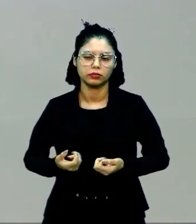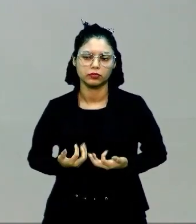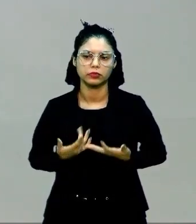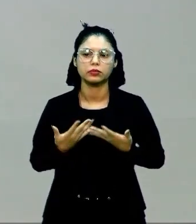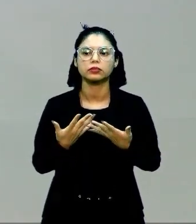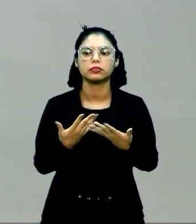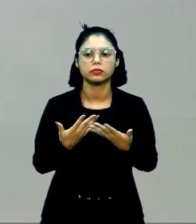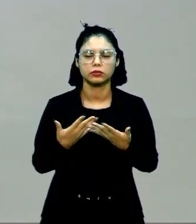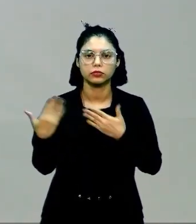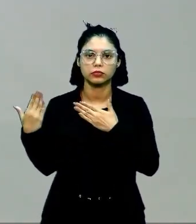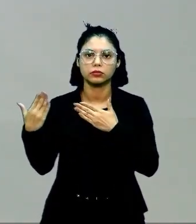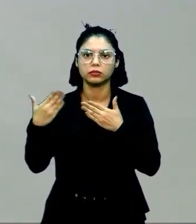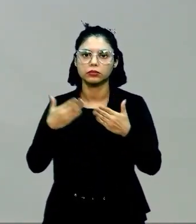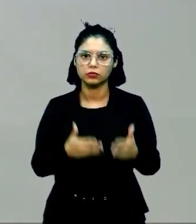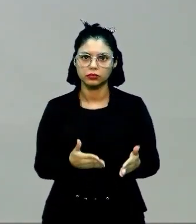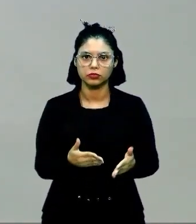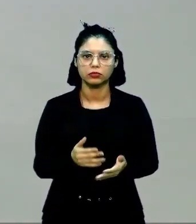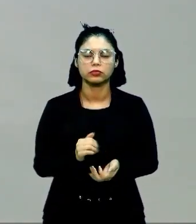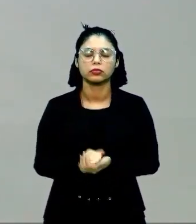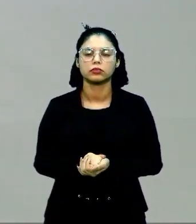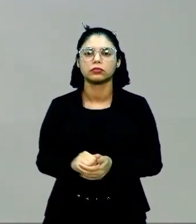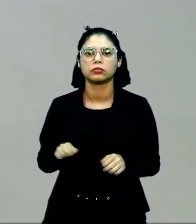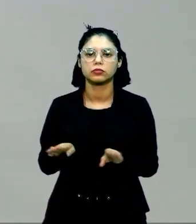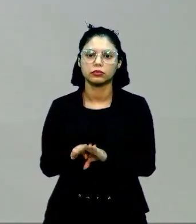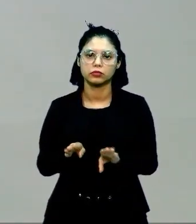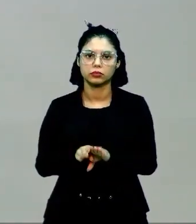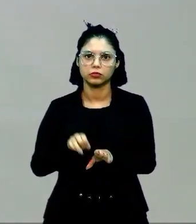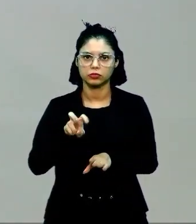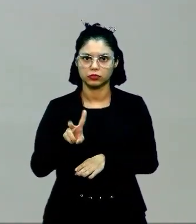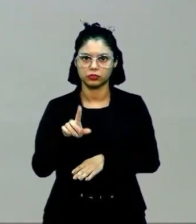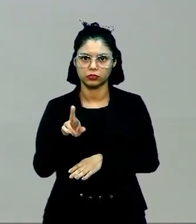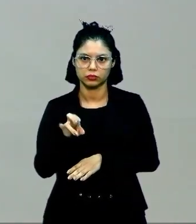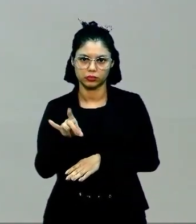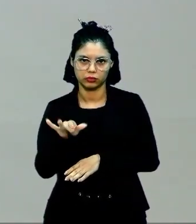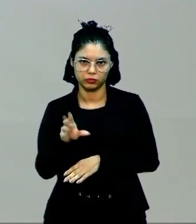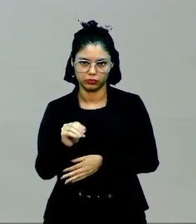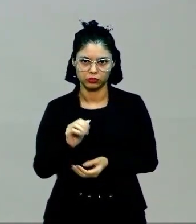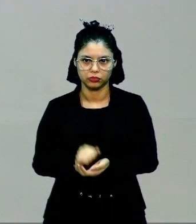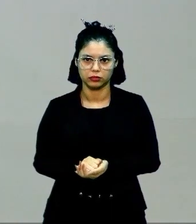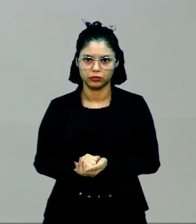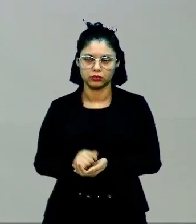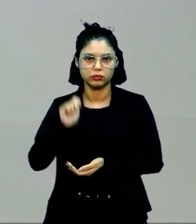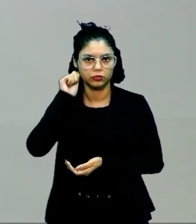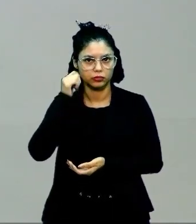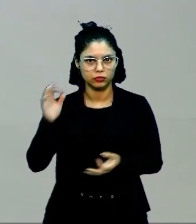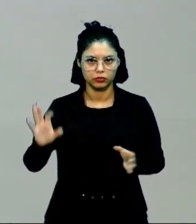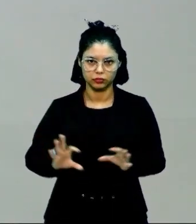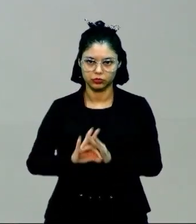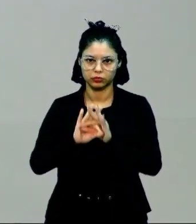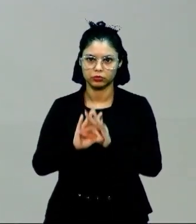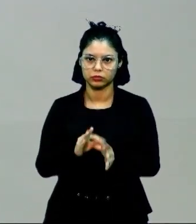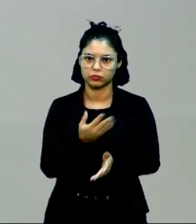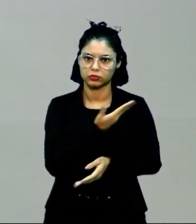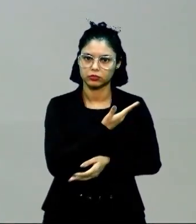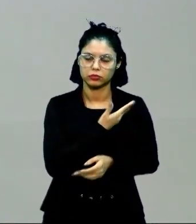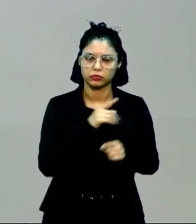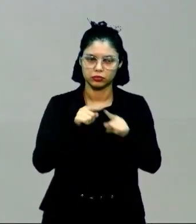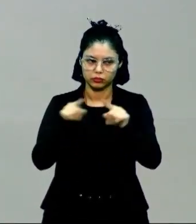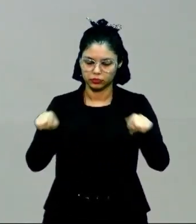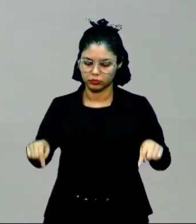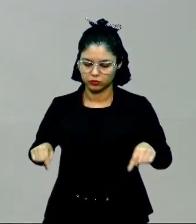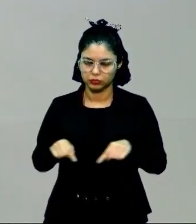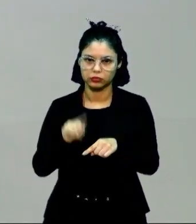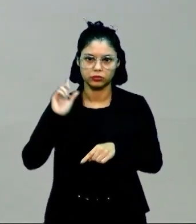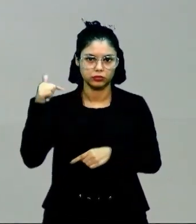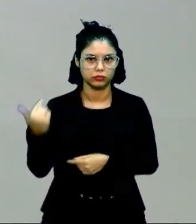manifestação chega no nosso vocabulário. Né? É igual em relação às pessoas negras. Os seus colegas de sala de